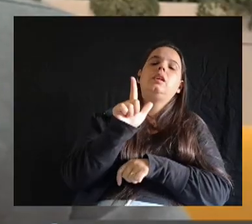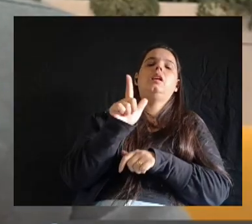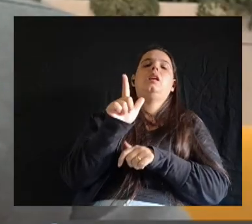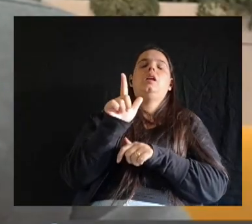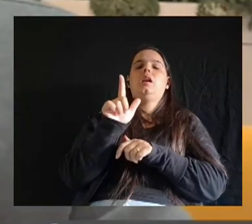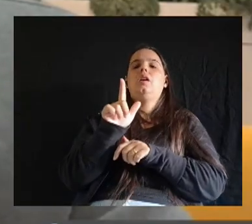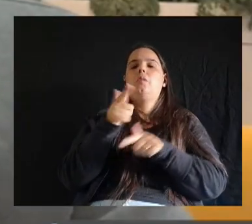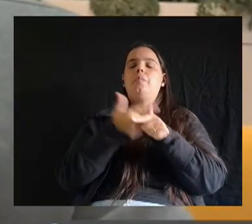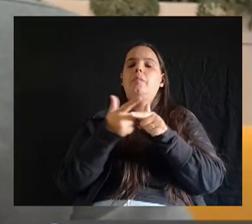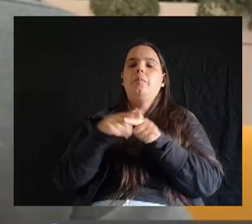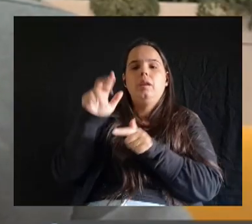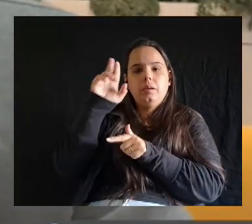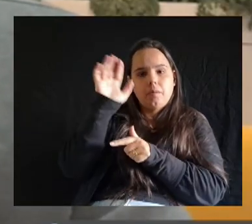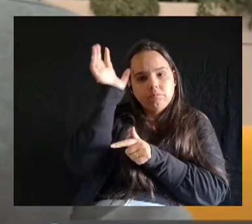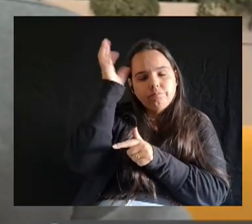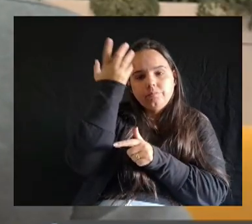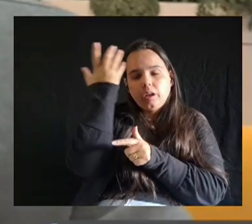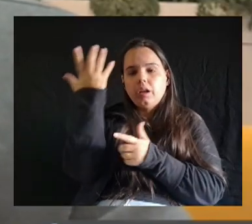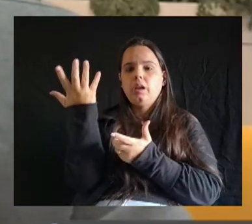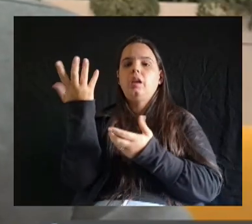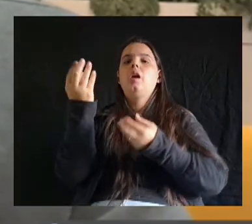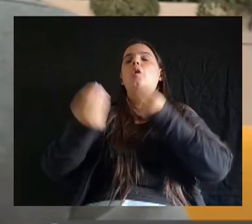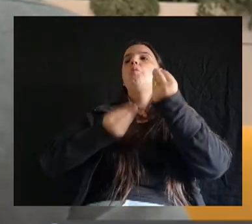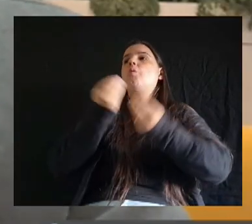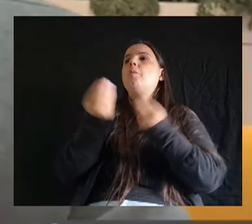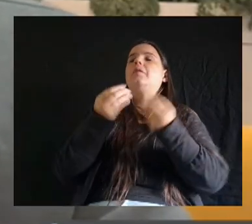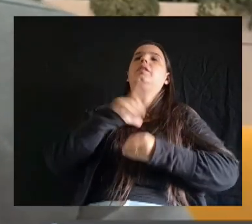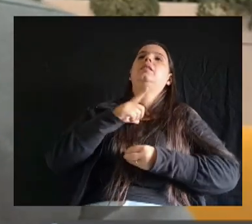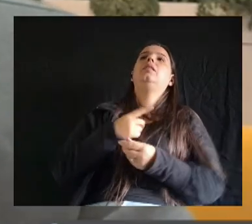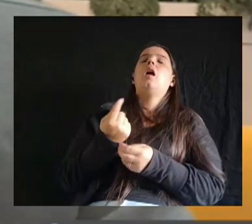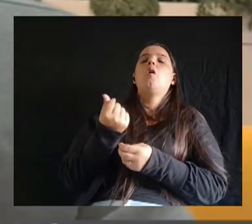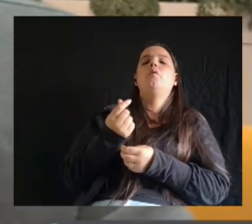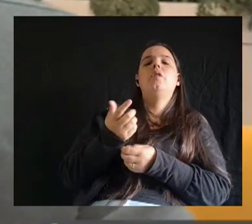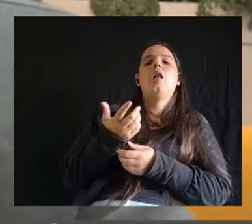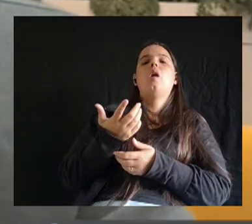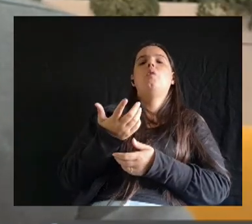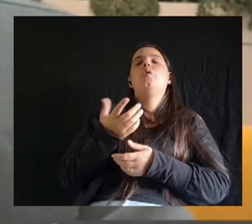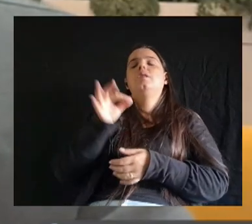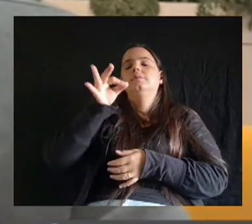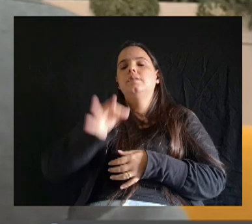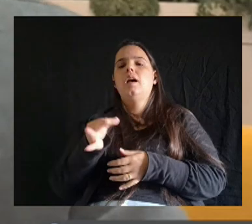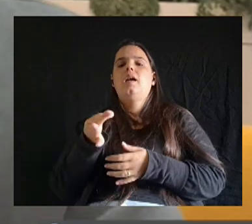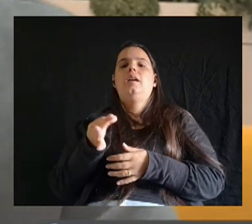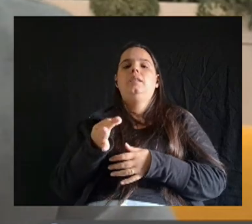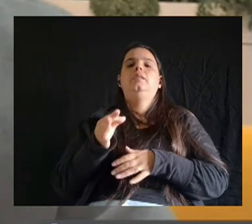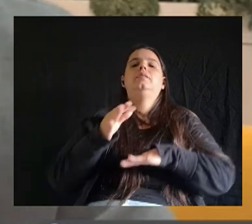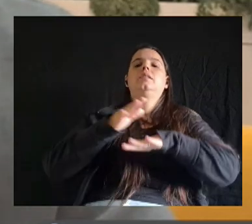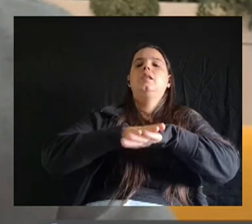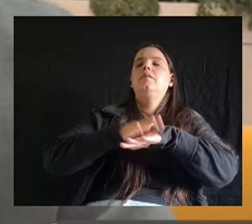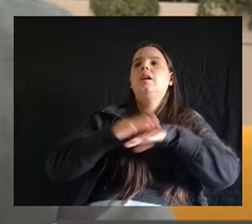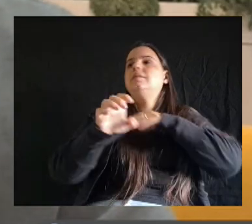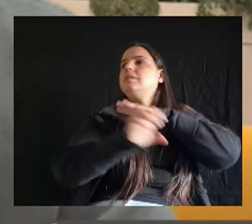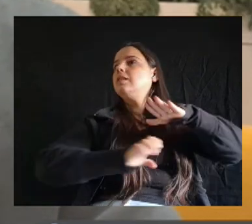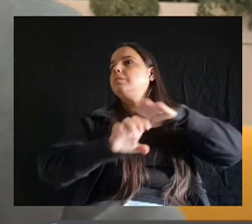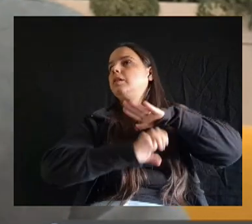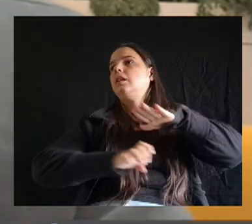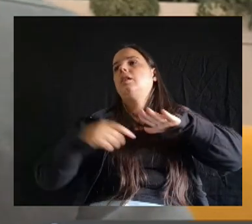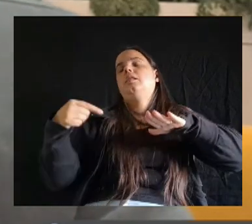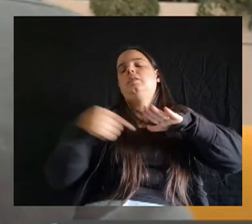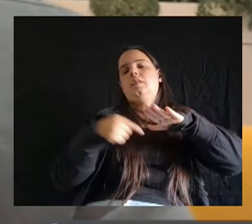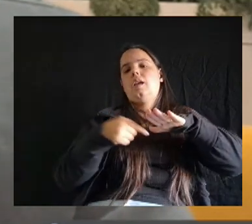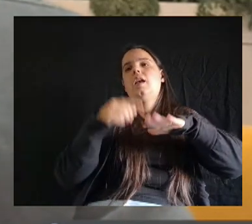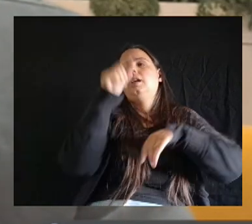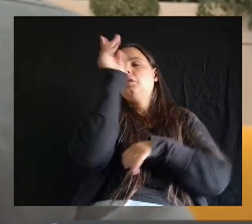negócio? Né? Como é que eu vou conseguir ter um preço que viabilize que essas empresas atendam os data centers no Brasil? Né?